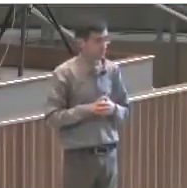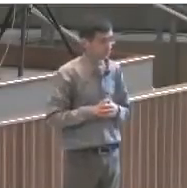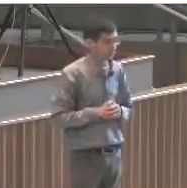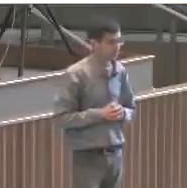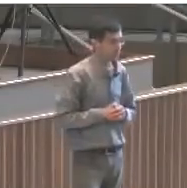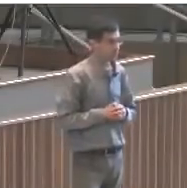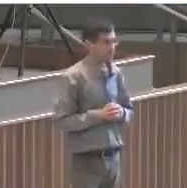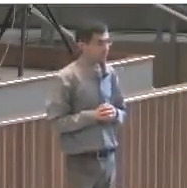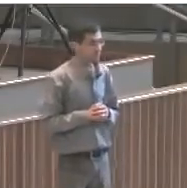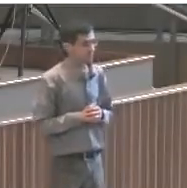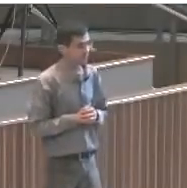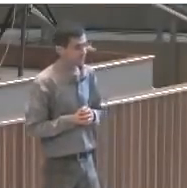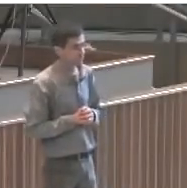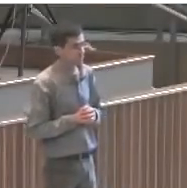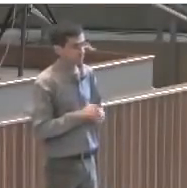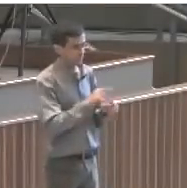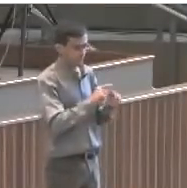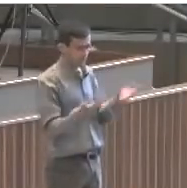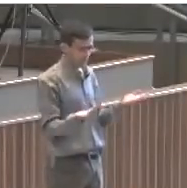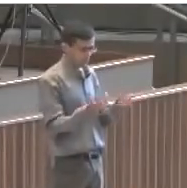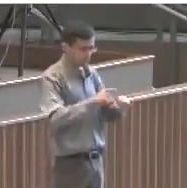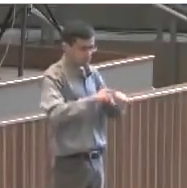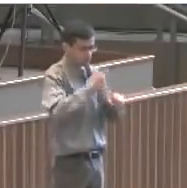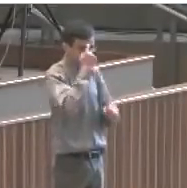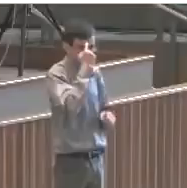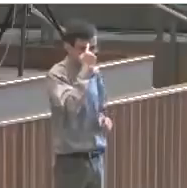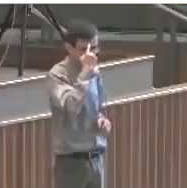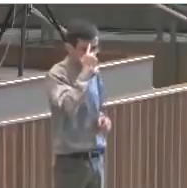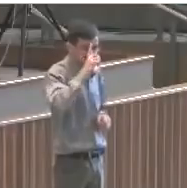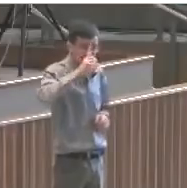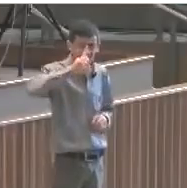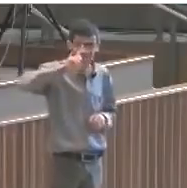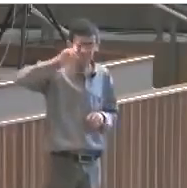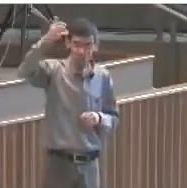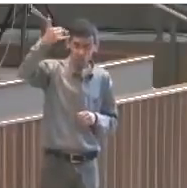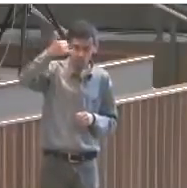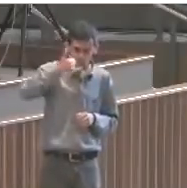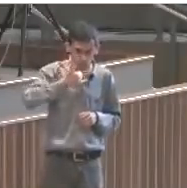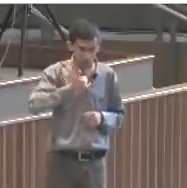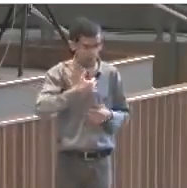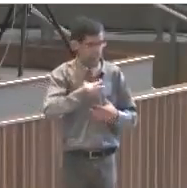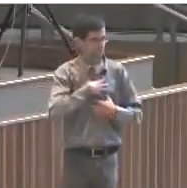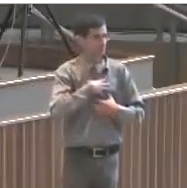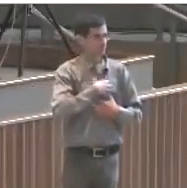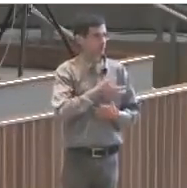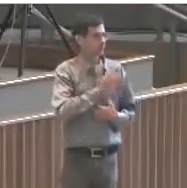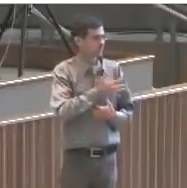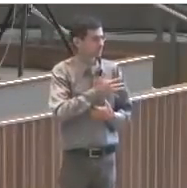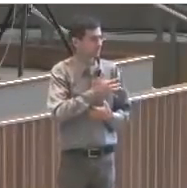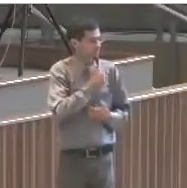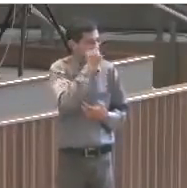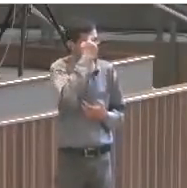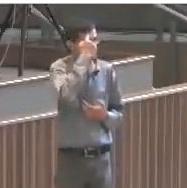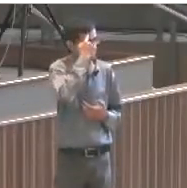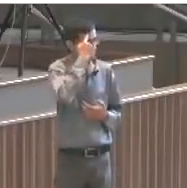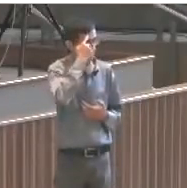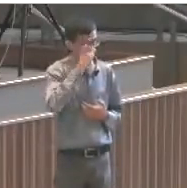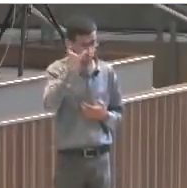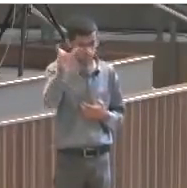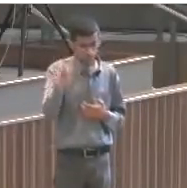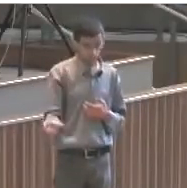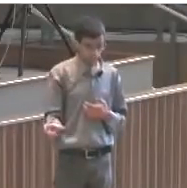pergunta é você mesmo será que deus fala comigo pergunte pra quem está à sua